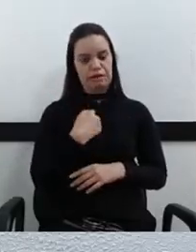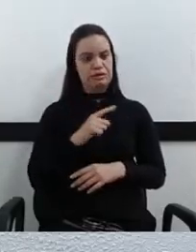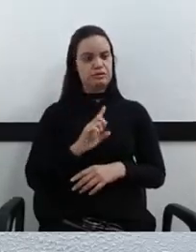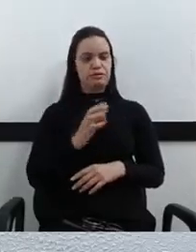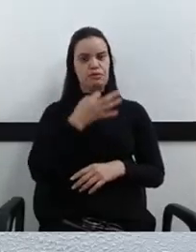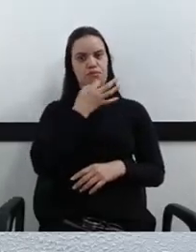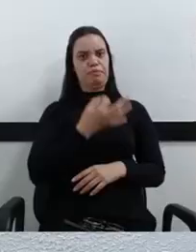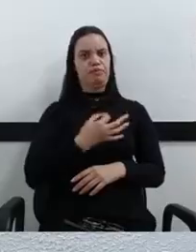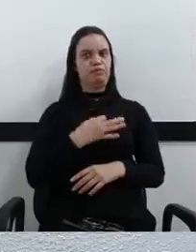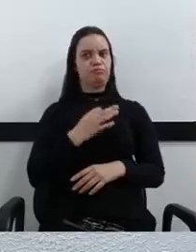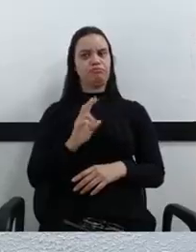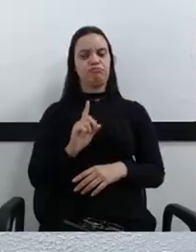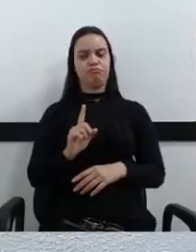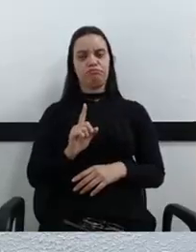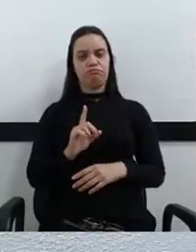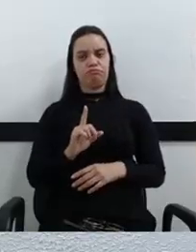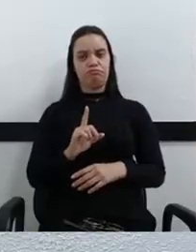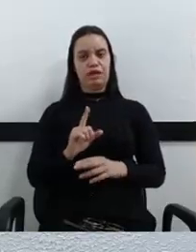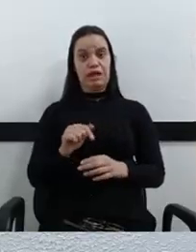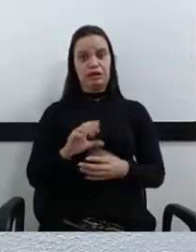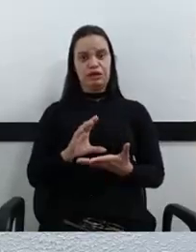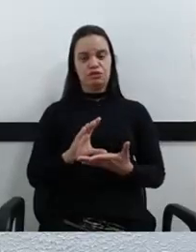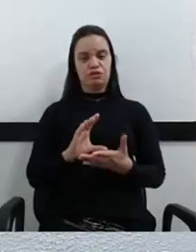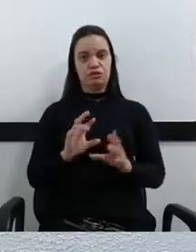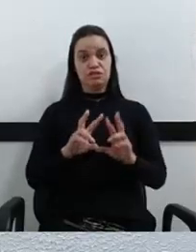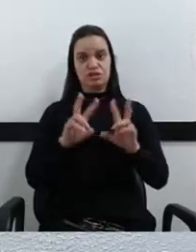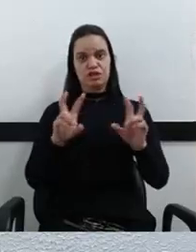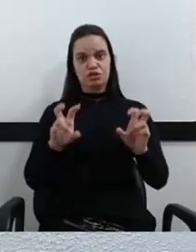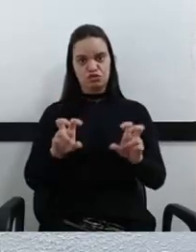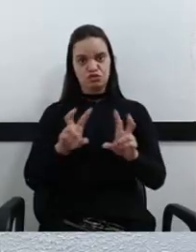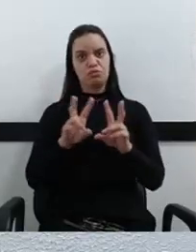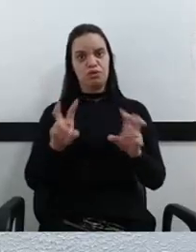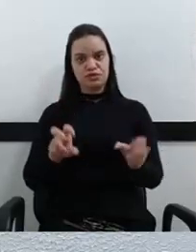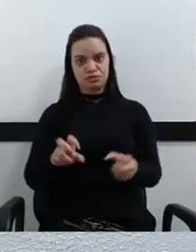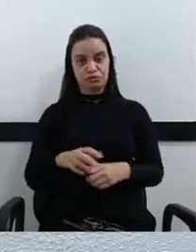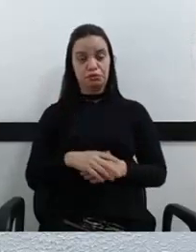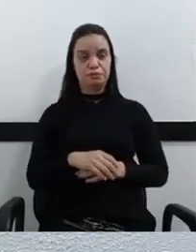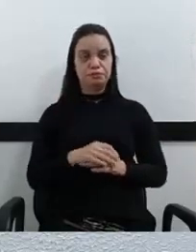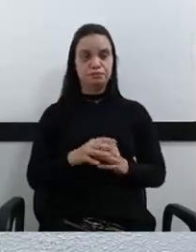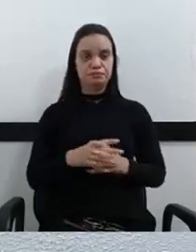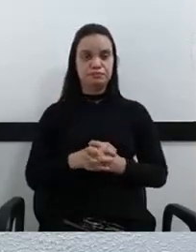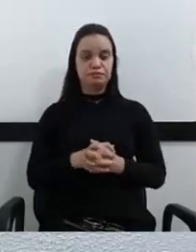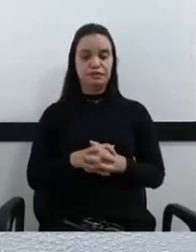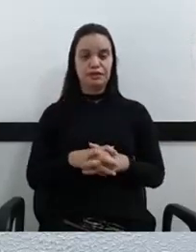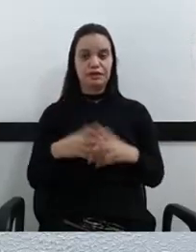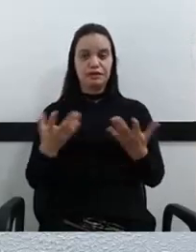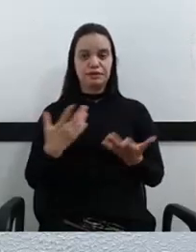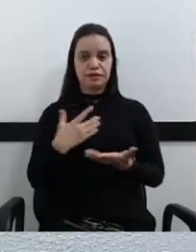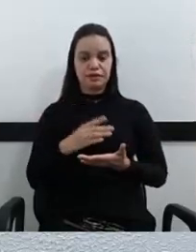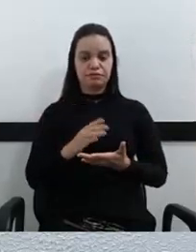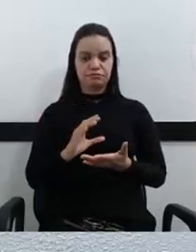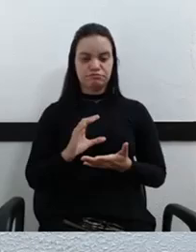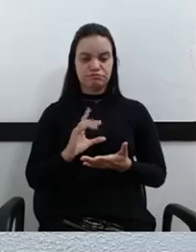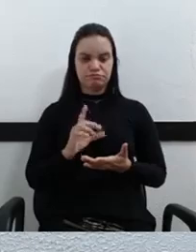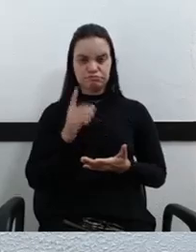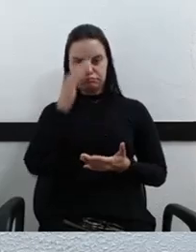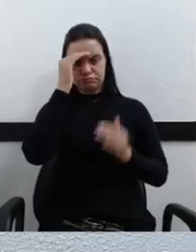exista expediente no Conselho a respeito deste assunto. Entendo que isso deve ser uma questão de ordem e